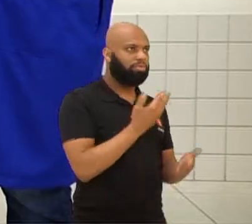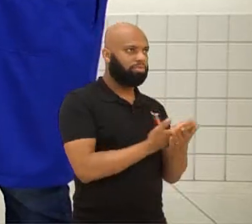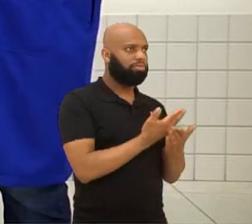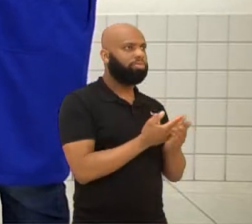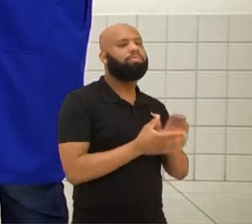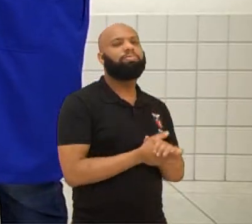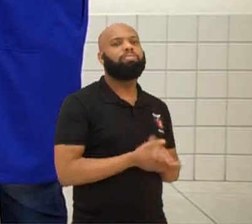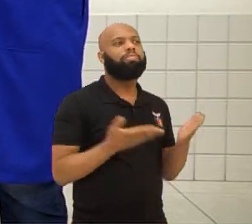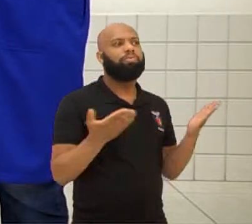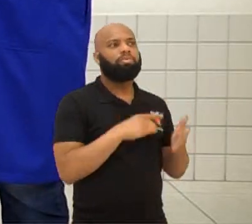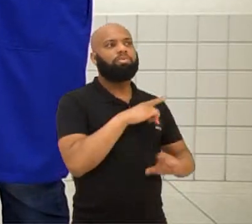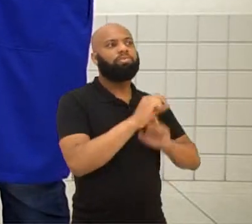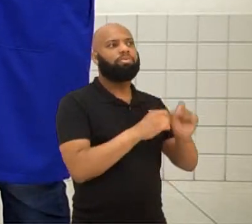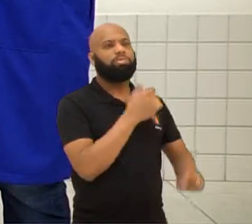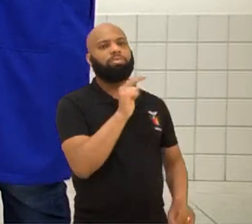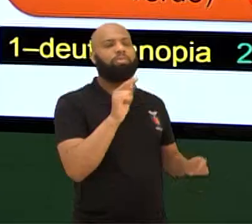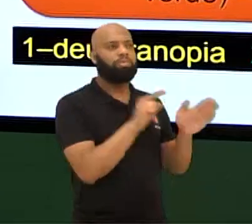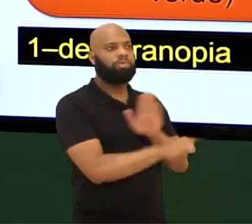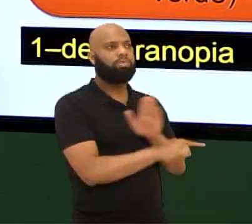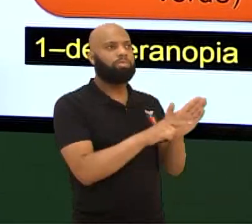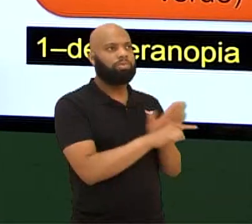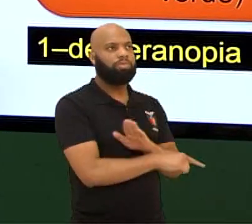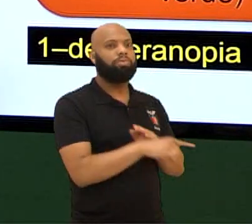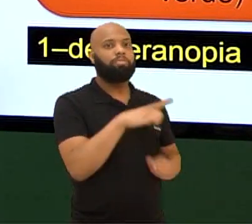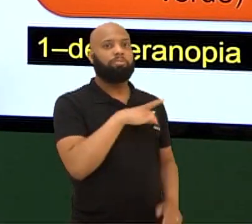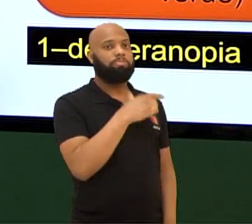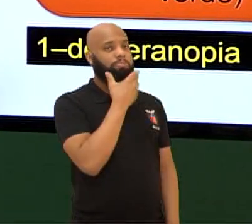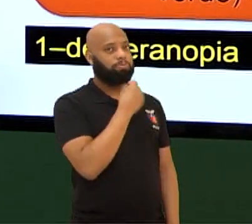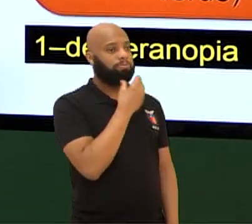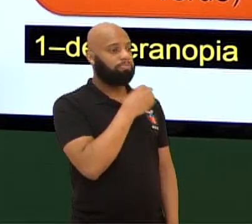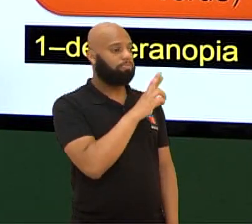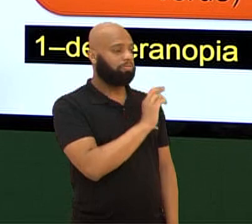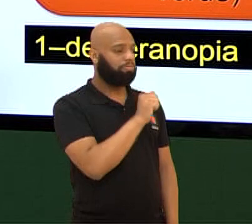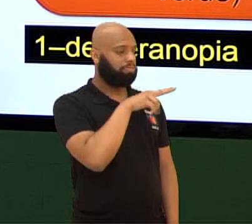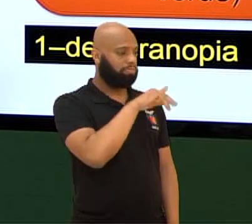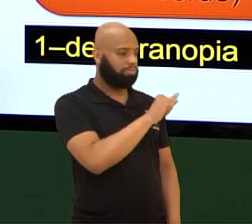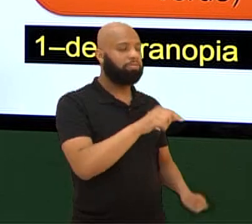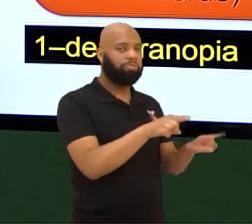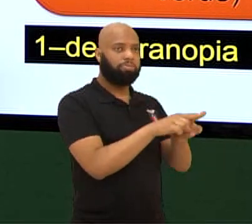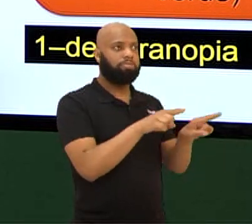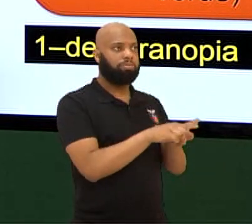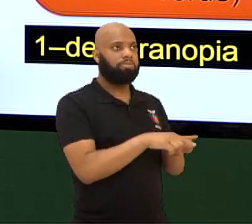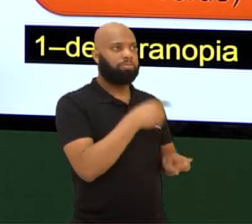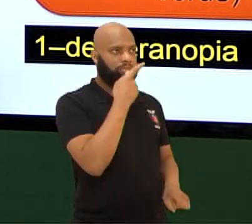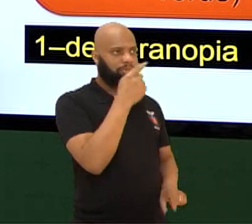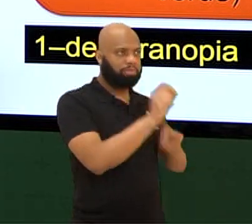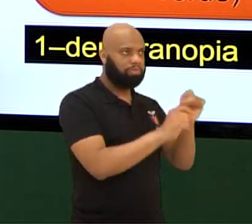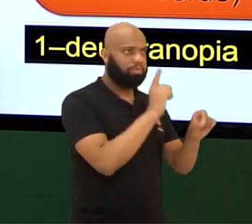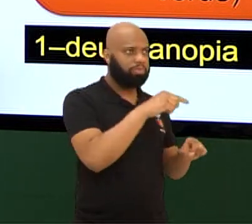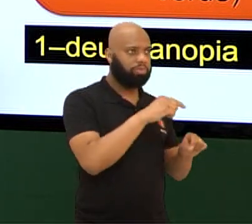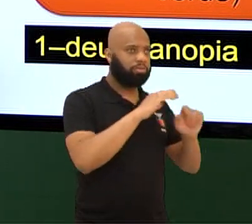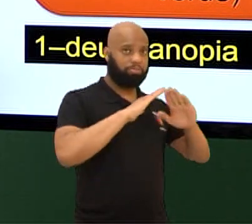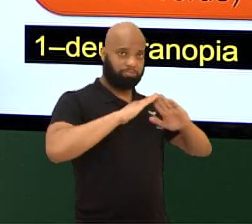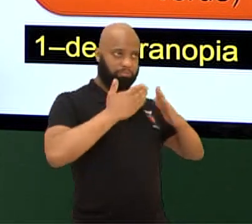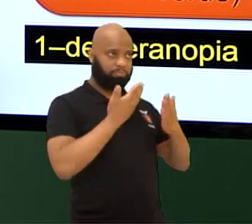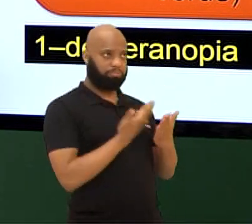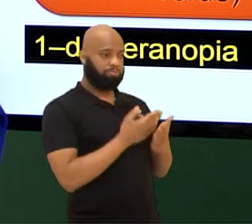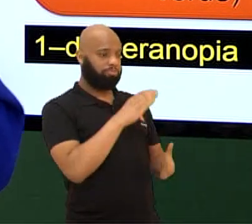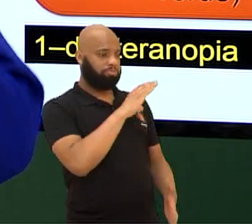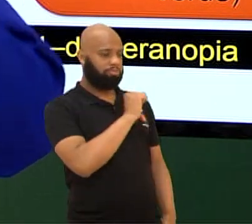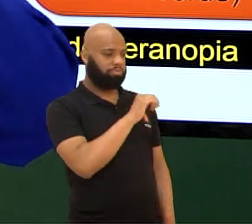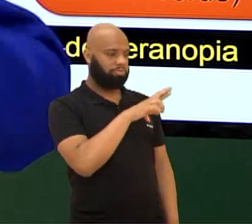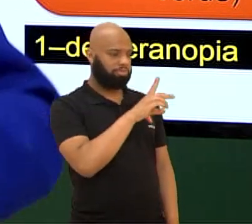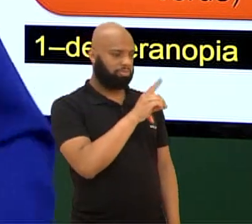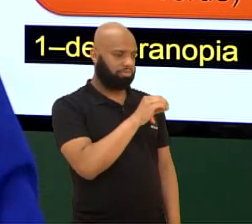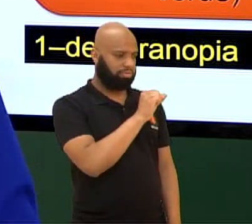Então, assim, ó, temos ali o Rani Cardoso de Queiroz, então, do colégio, né? Cardoso de